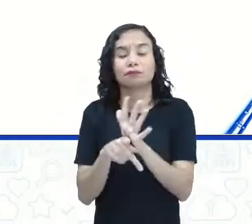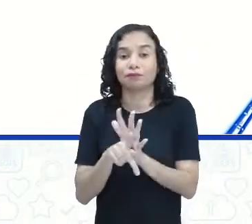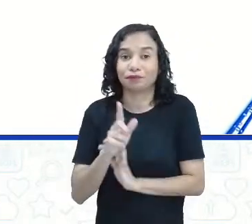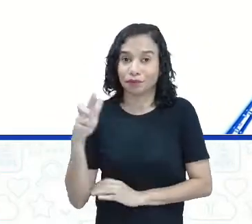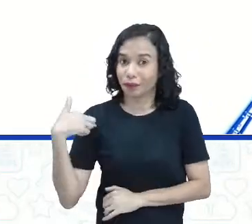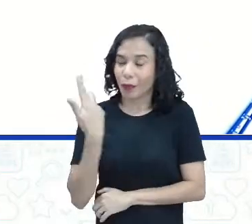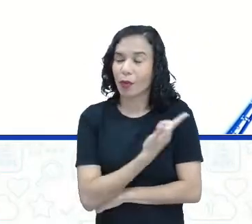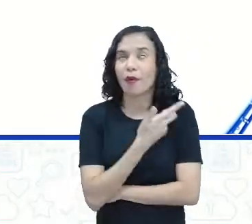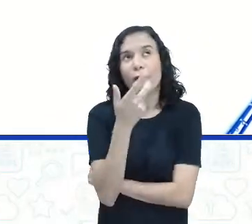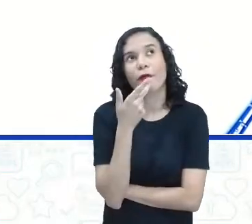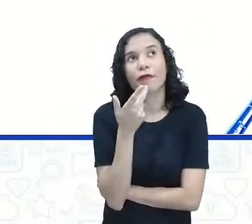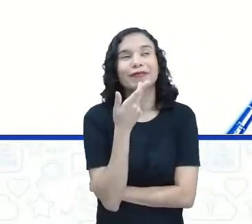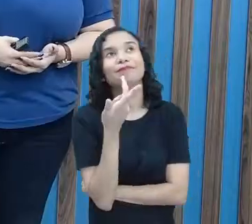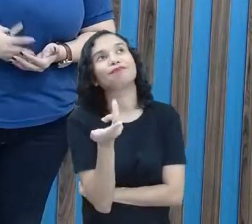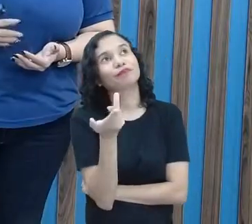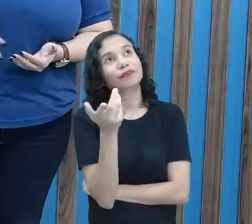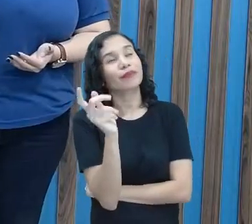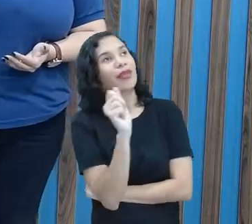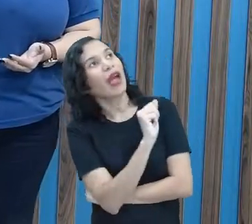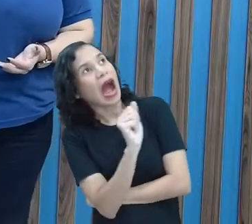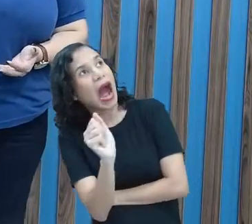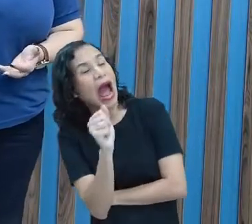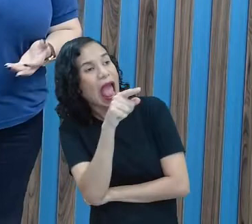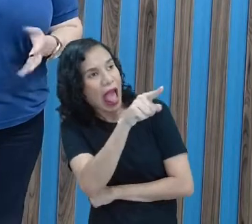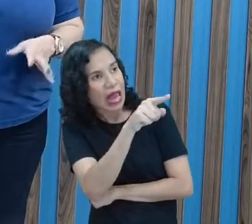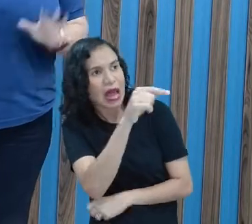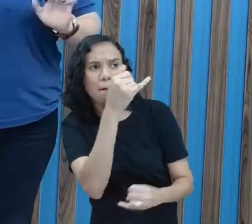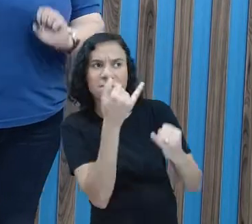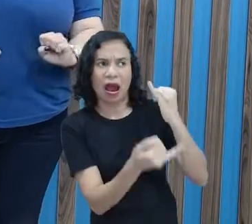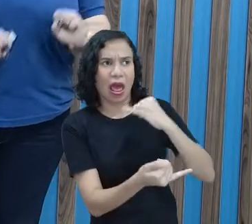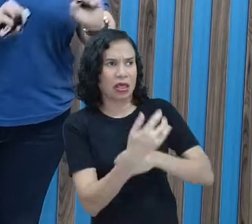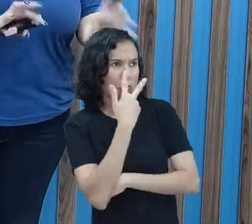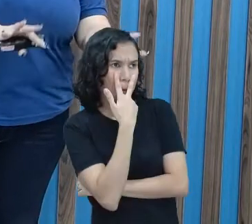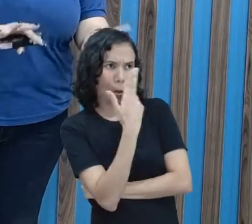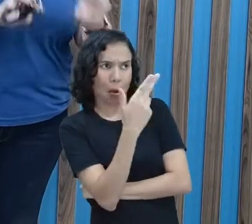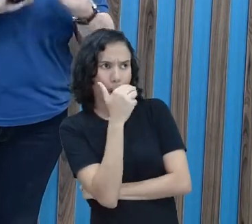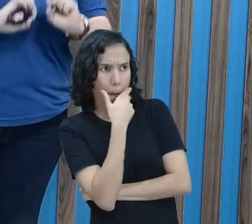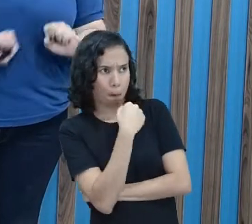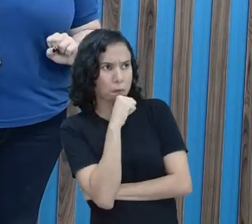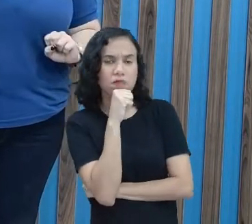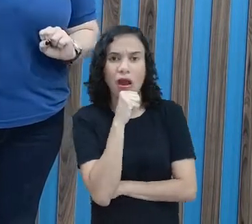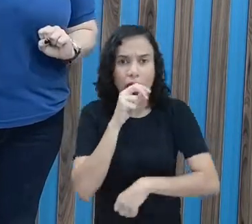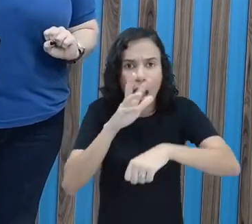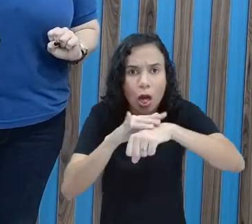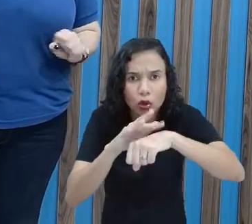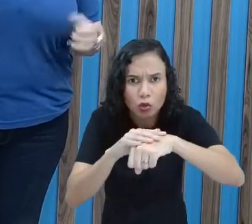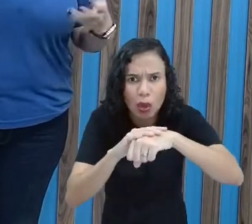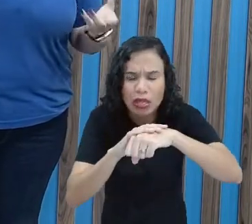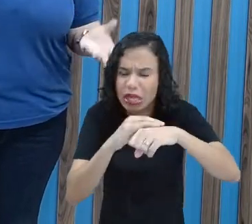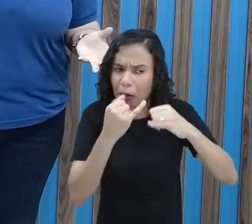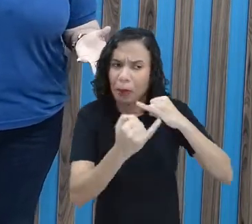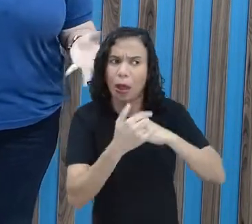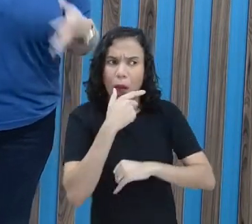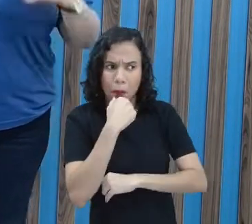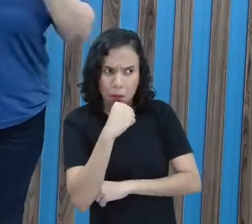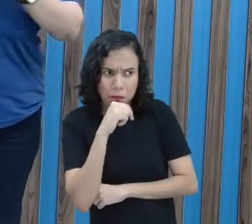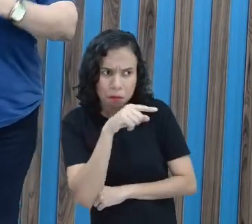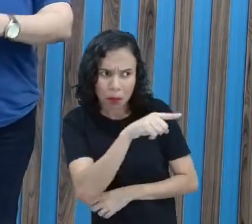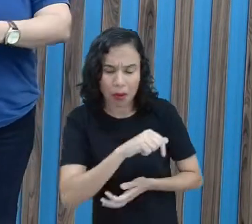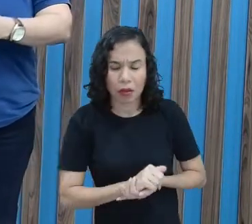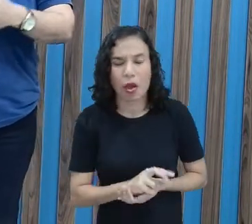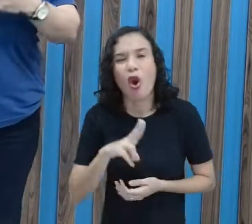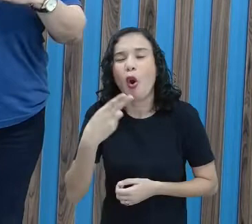vezes a gente diz assim, fulano puxou o pai, tem uma doença relacionada, né? Ou então